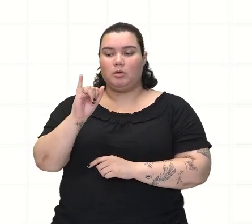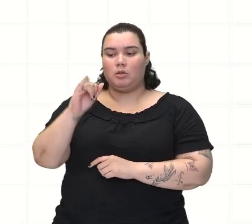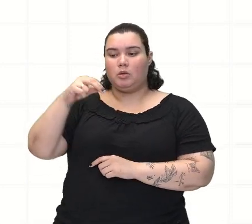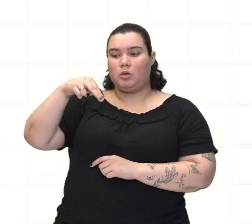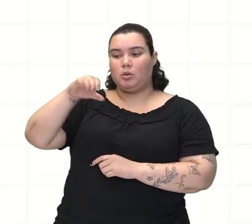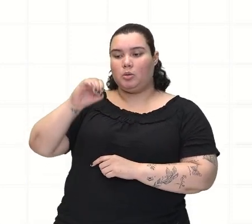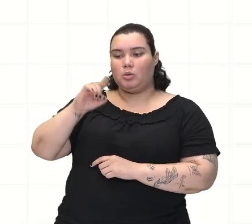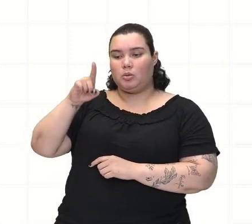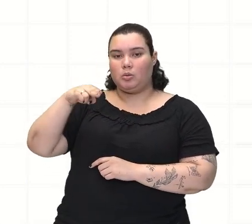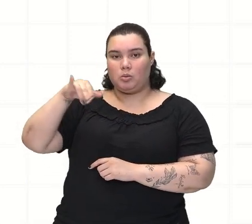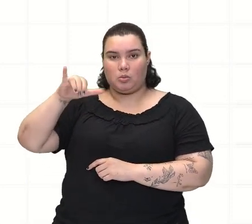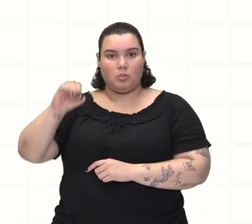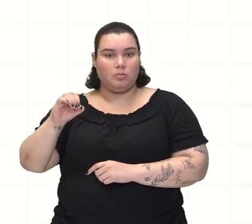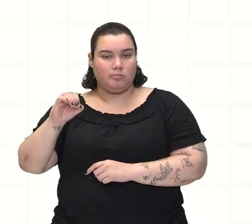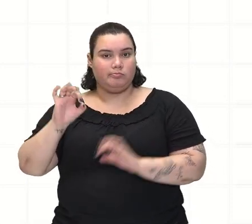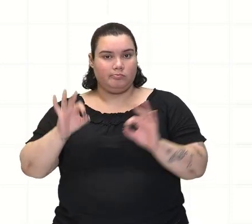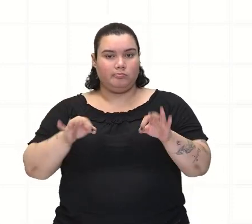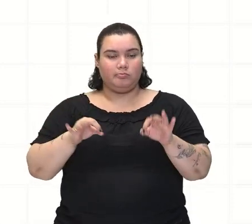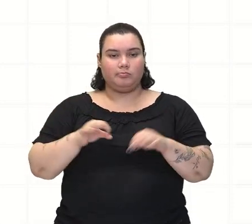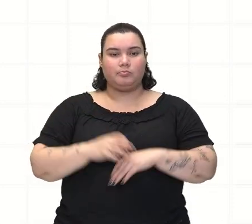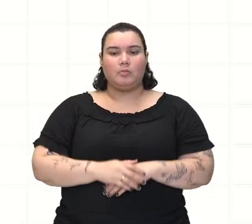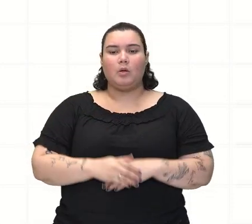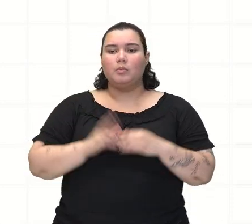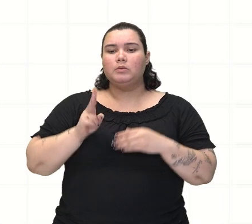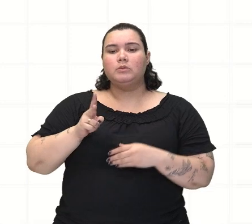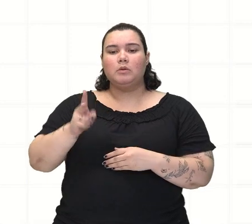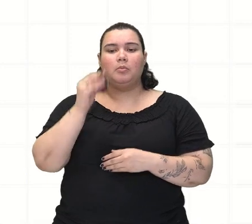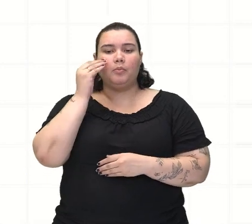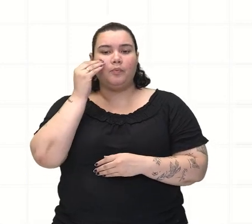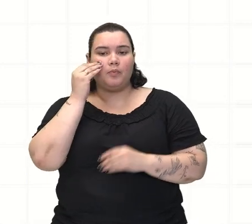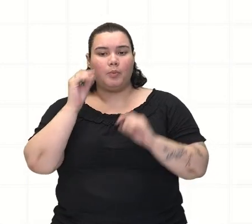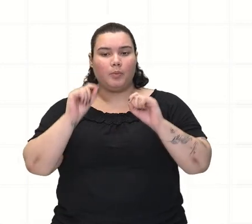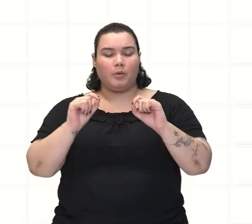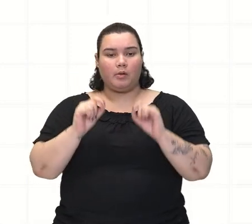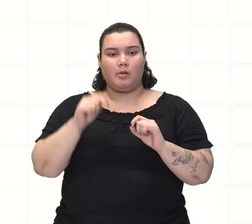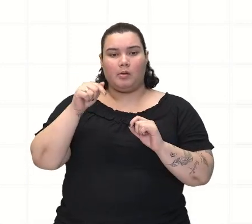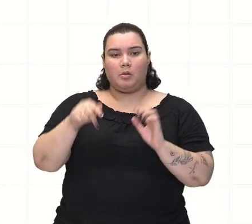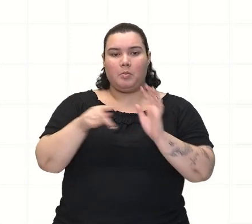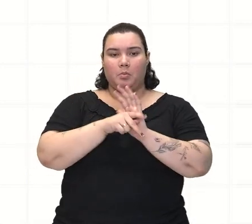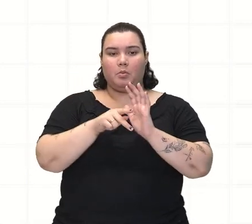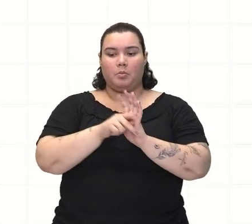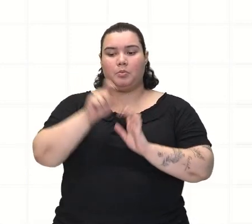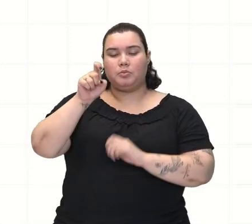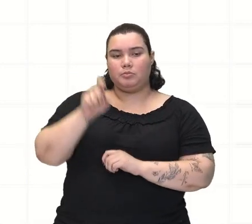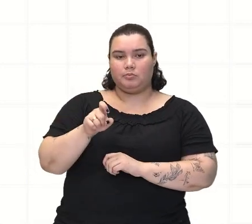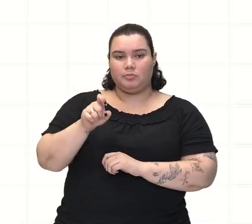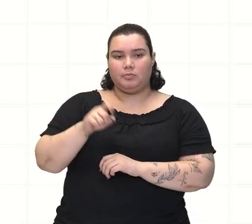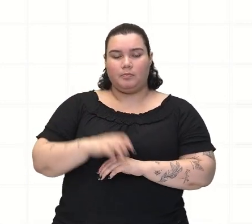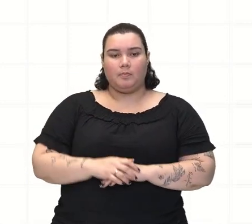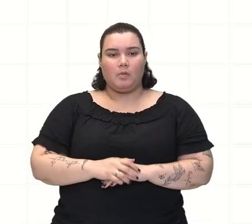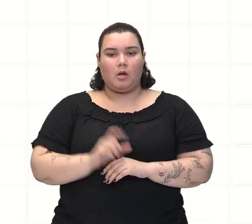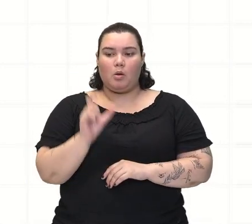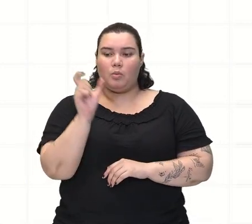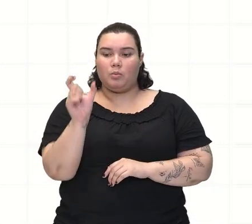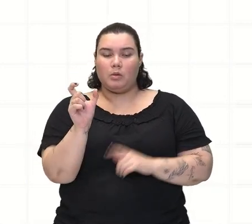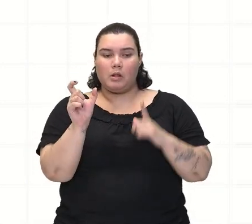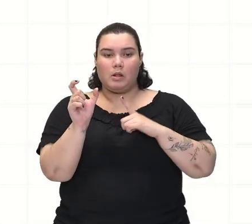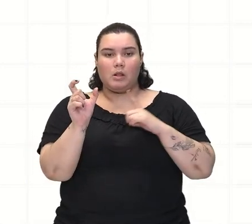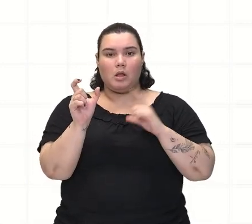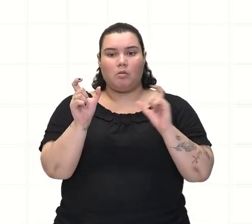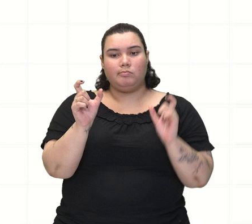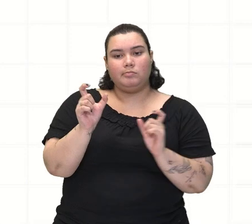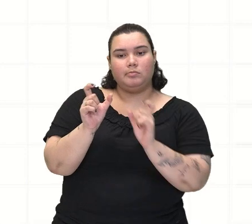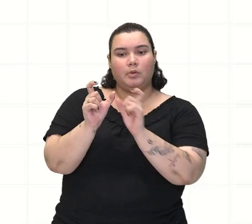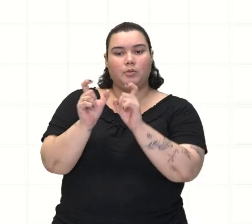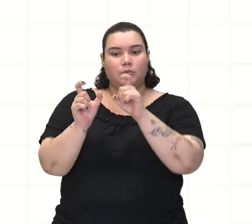perfeito. E aí, ó, eu sempre vou olhar aqui para o termo que acompanha o x. Primeira coisa que eu vou observar é se esse número